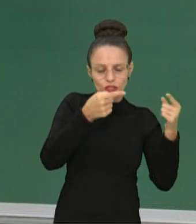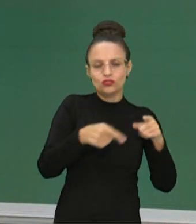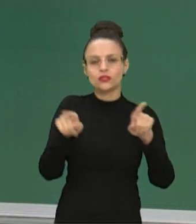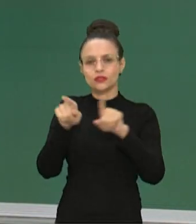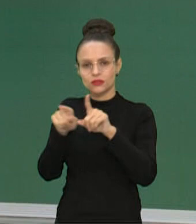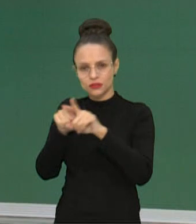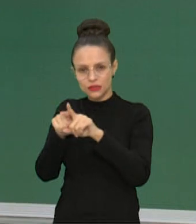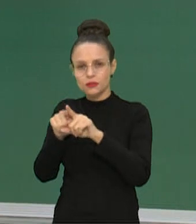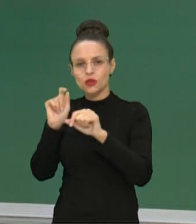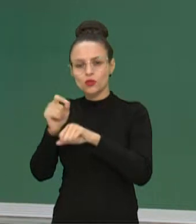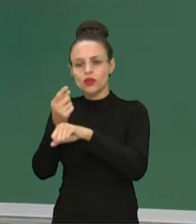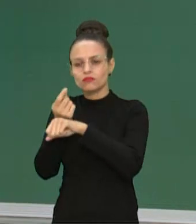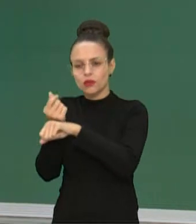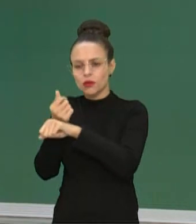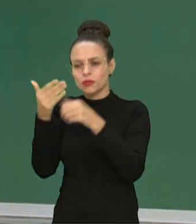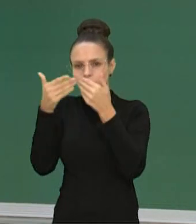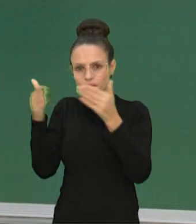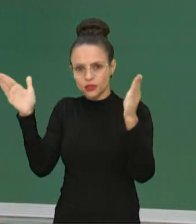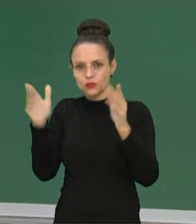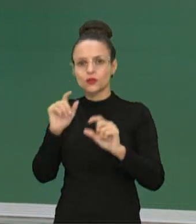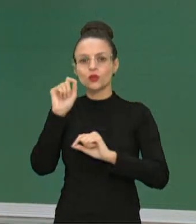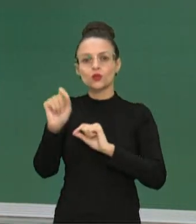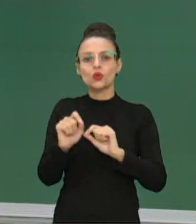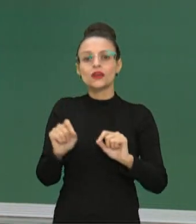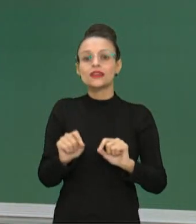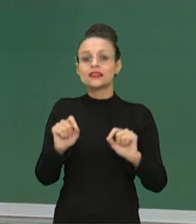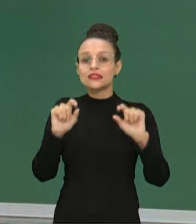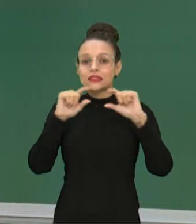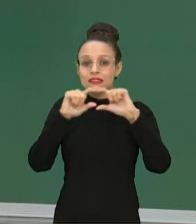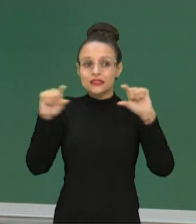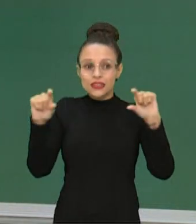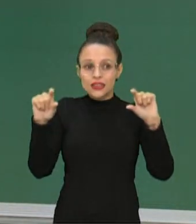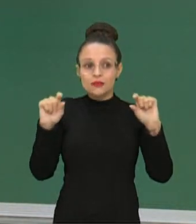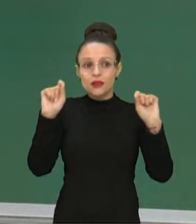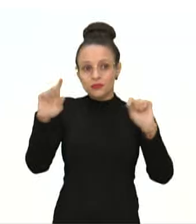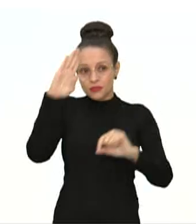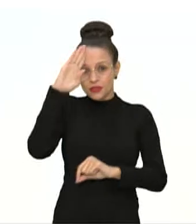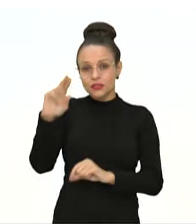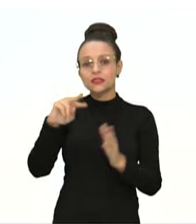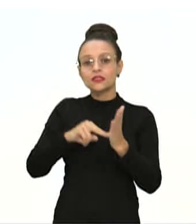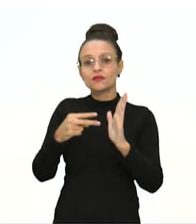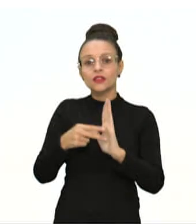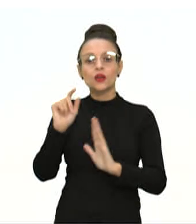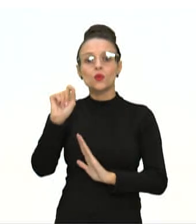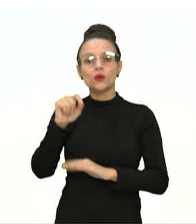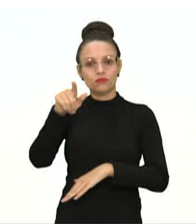guardar o assunto. Os termos em destaque significam... Sua vez.